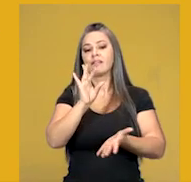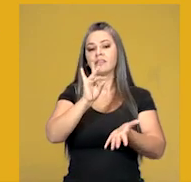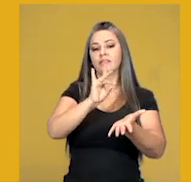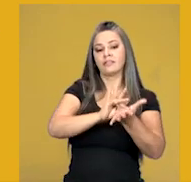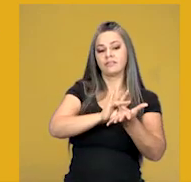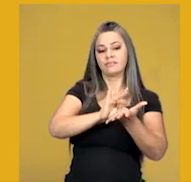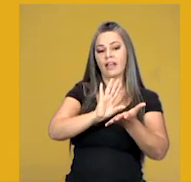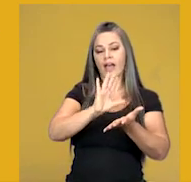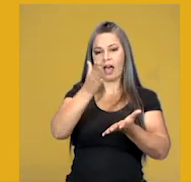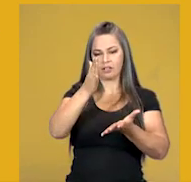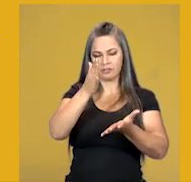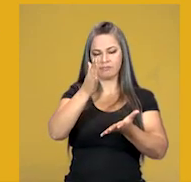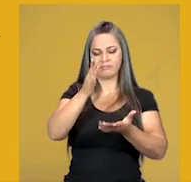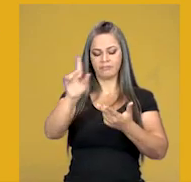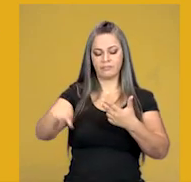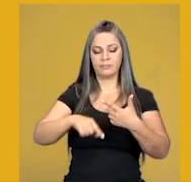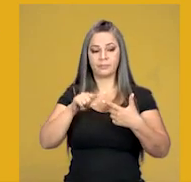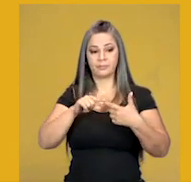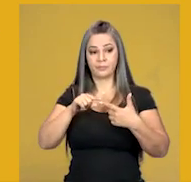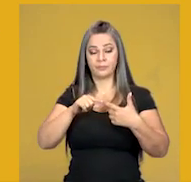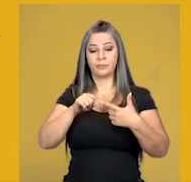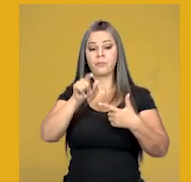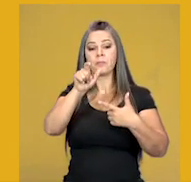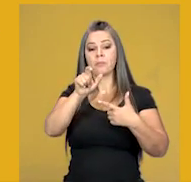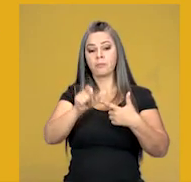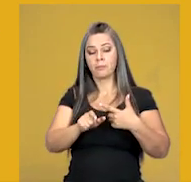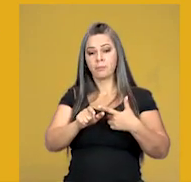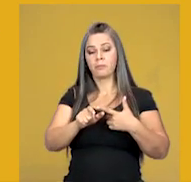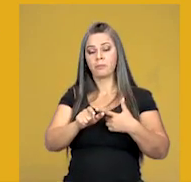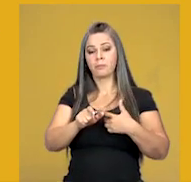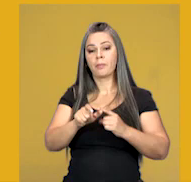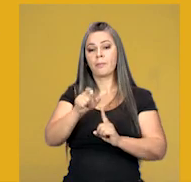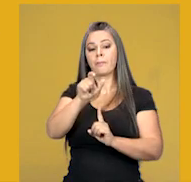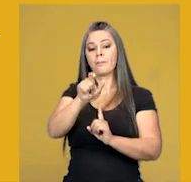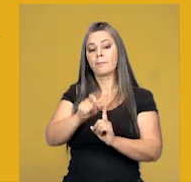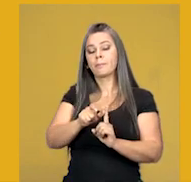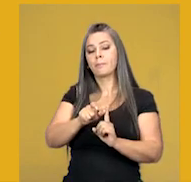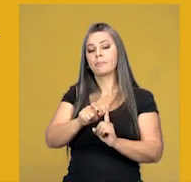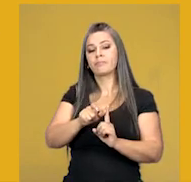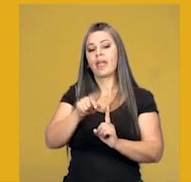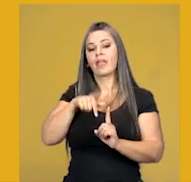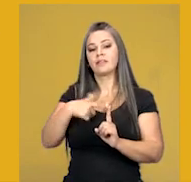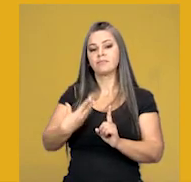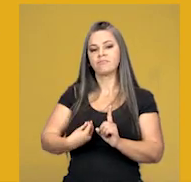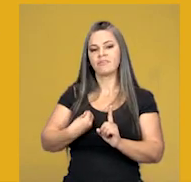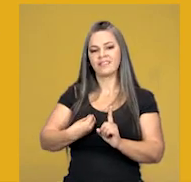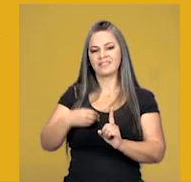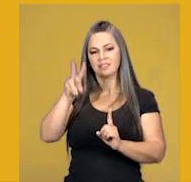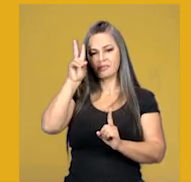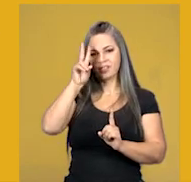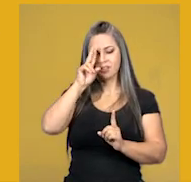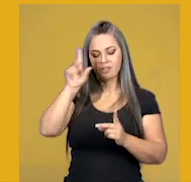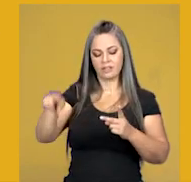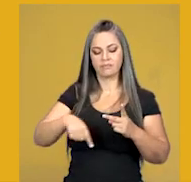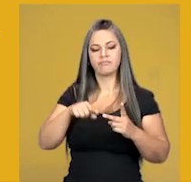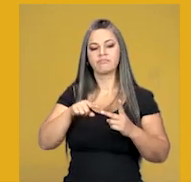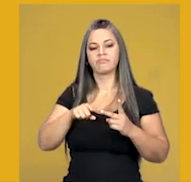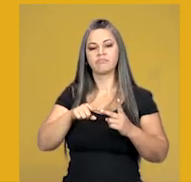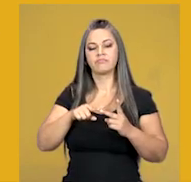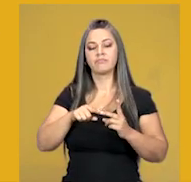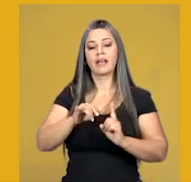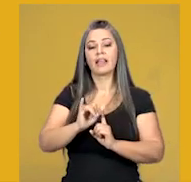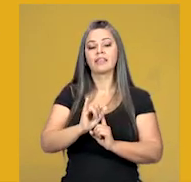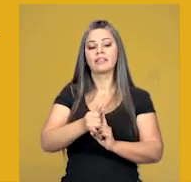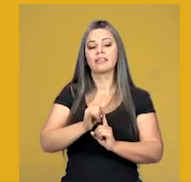história. Personagens, eles participam da história, certo? Narrador é quem